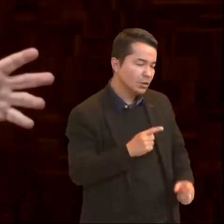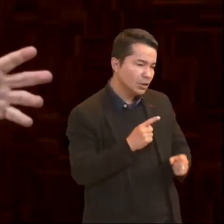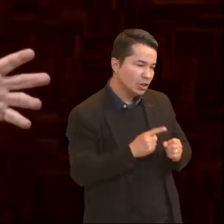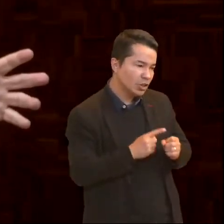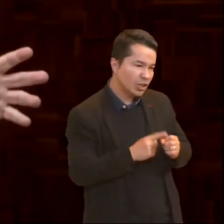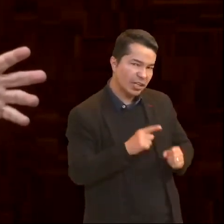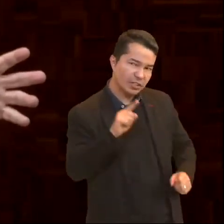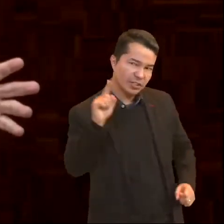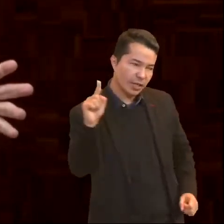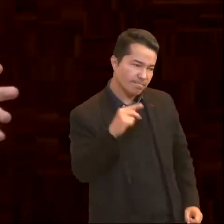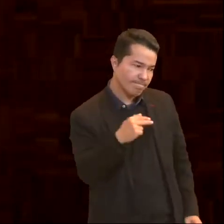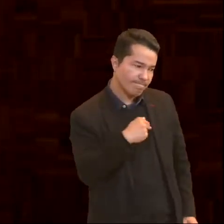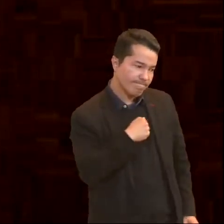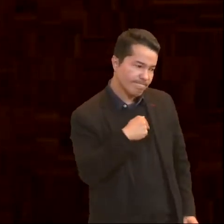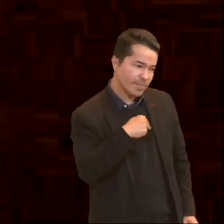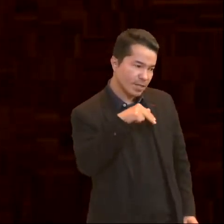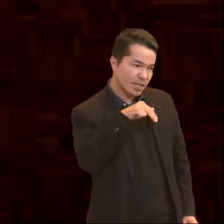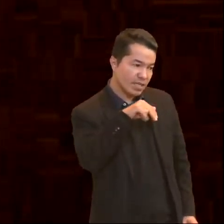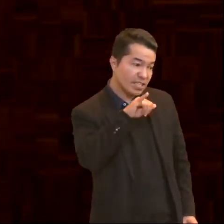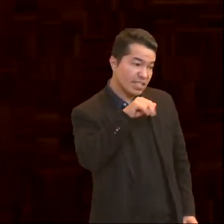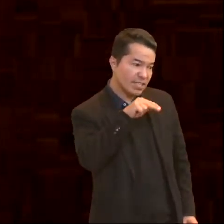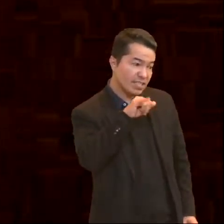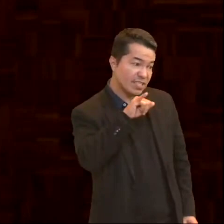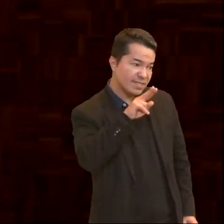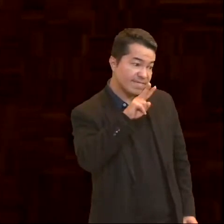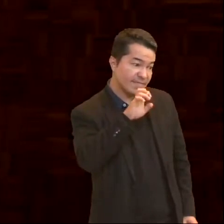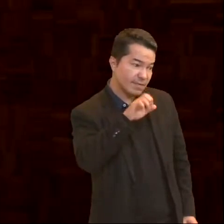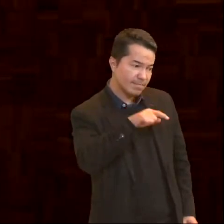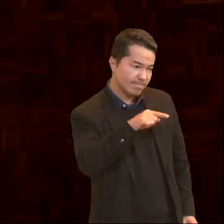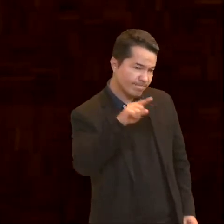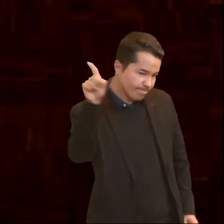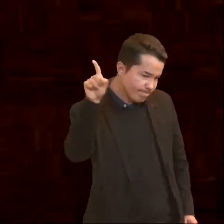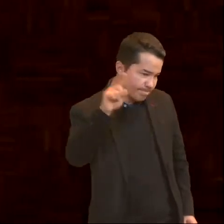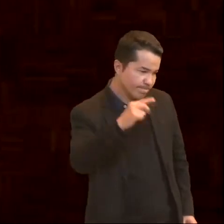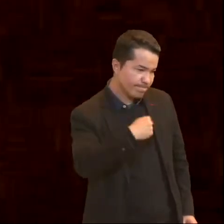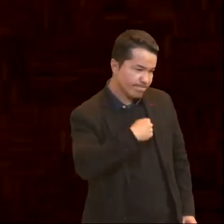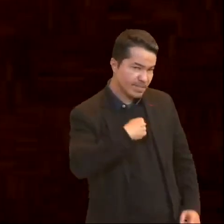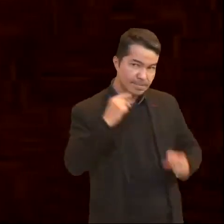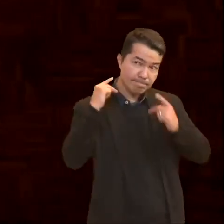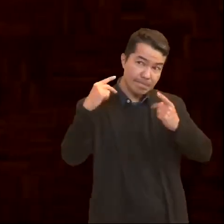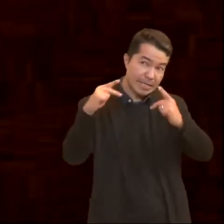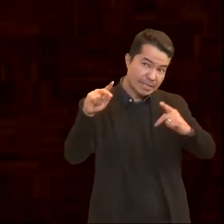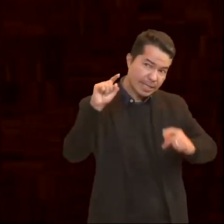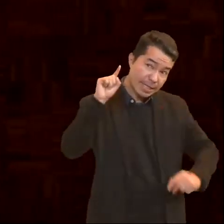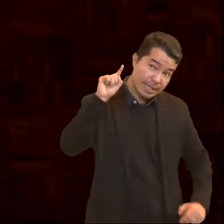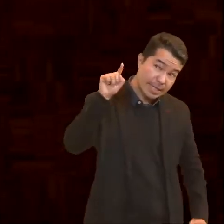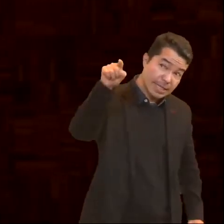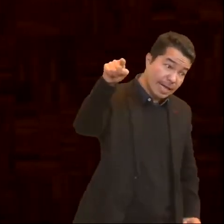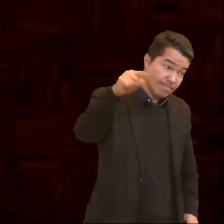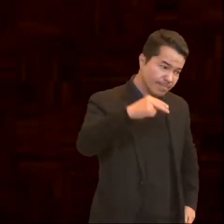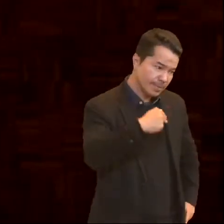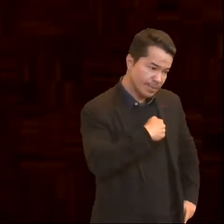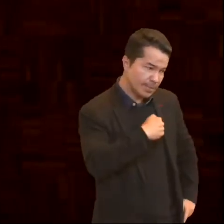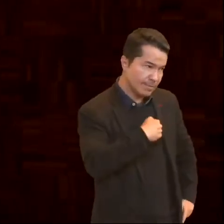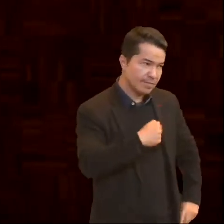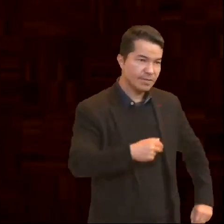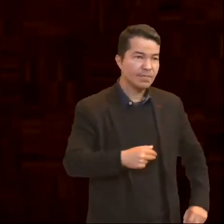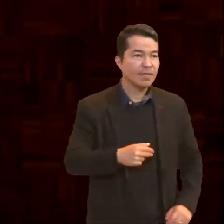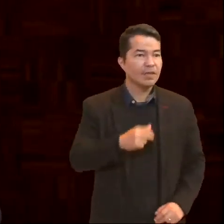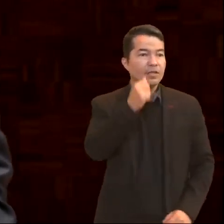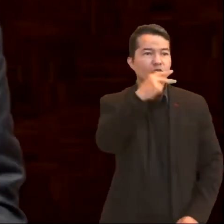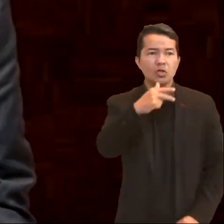Síria. E eu quero que você vá lá anunciar a minha palavra de salvação. Ele falou: os